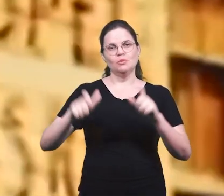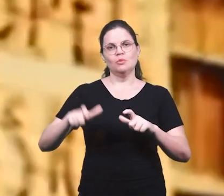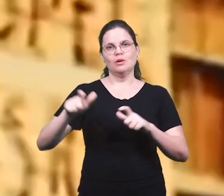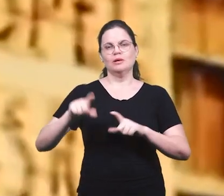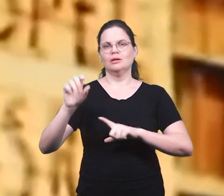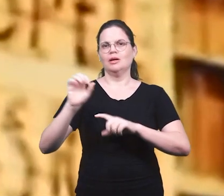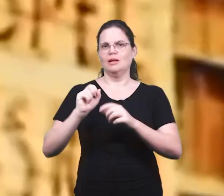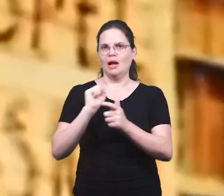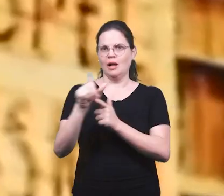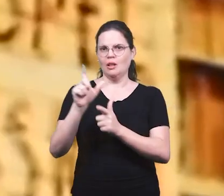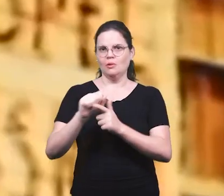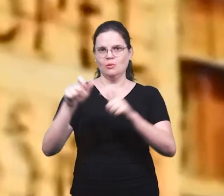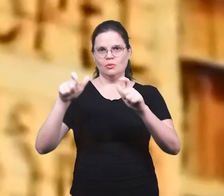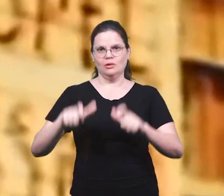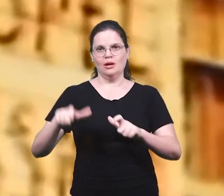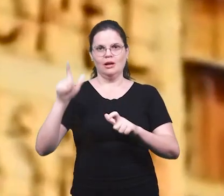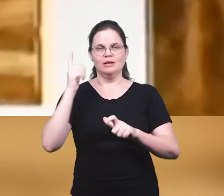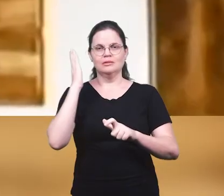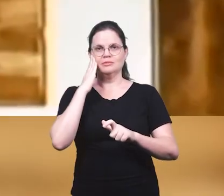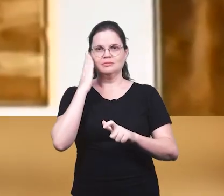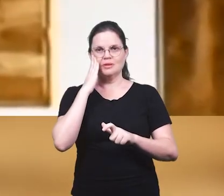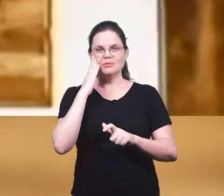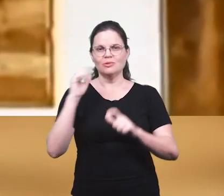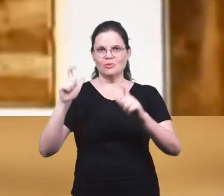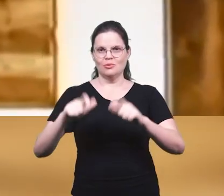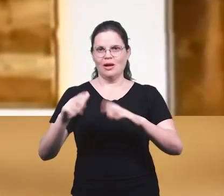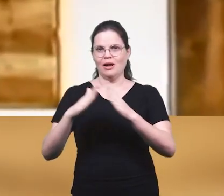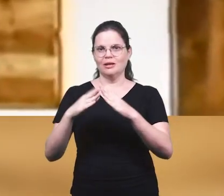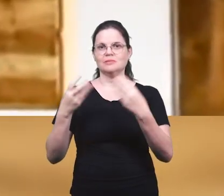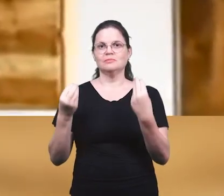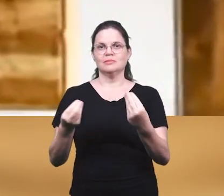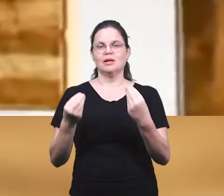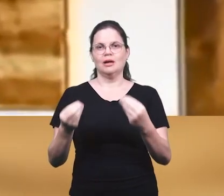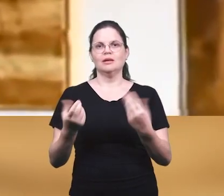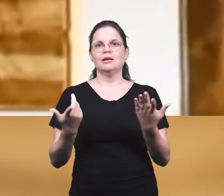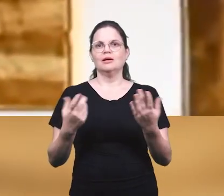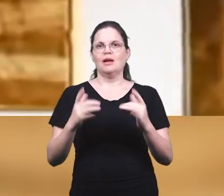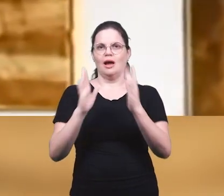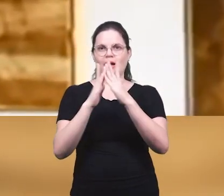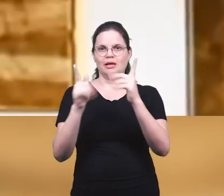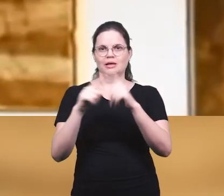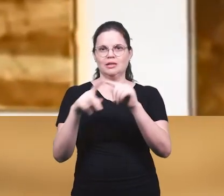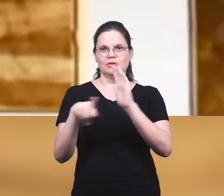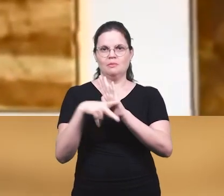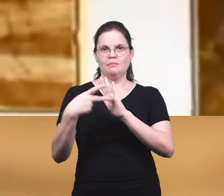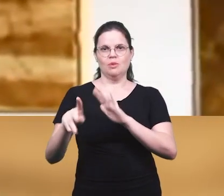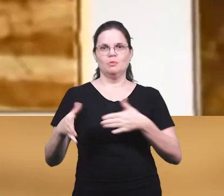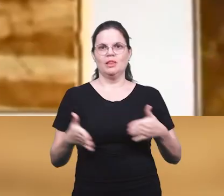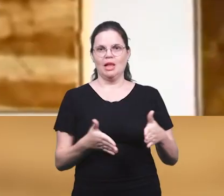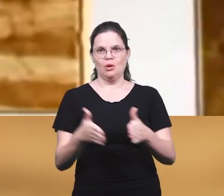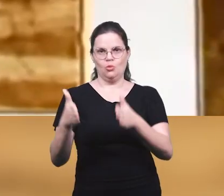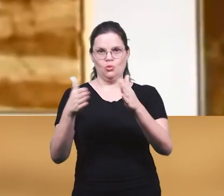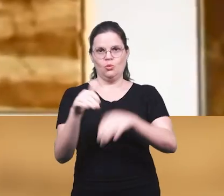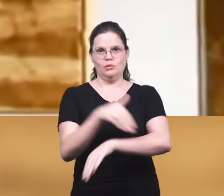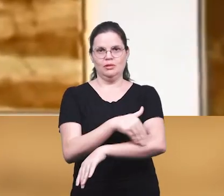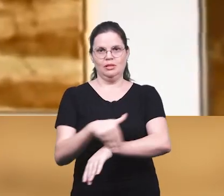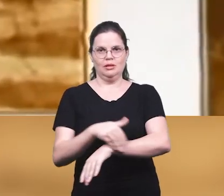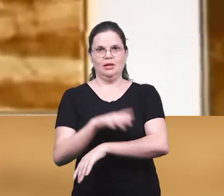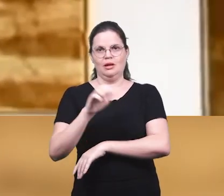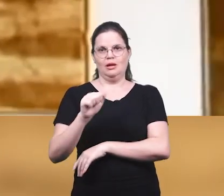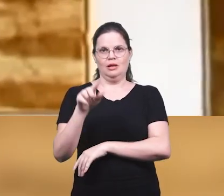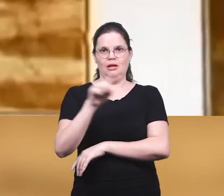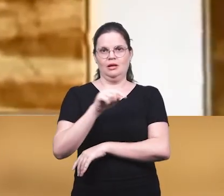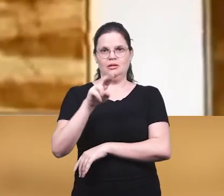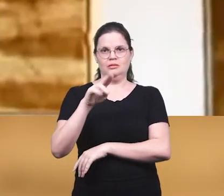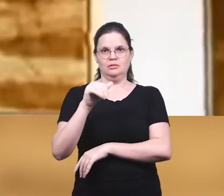templo, ele alugou esse local para fazer o templo da Rua Azusa. Mas eu estou aqui com o pastor Samir. O pastor